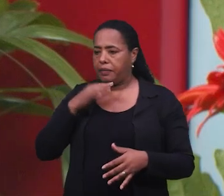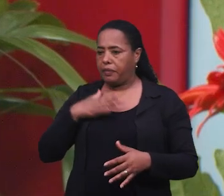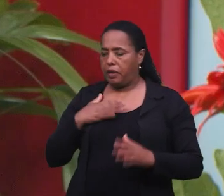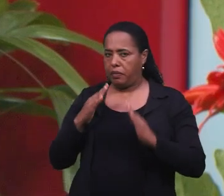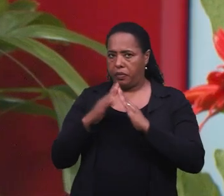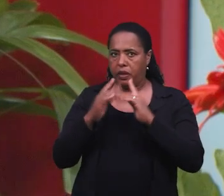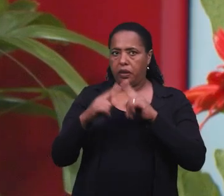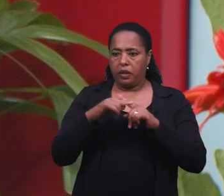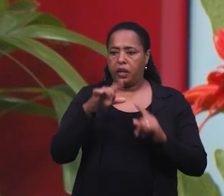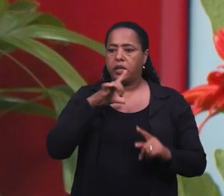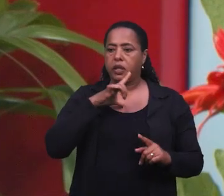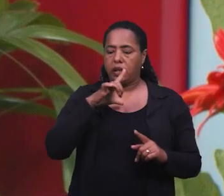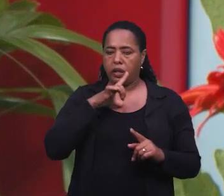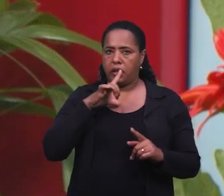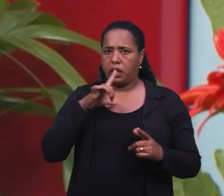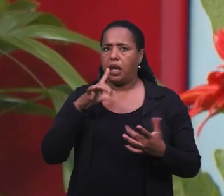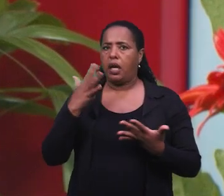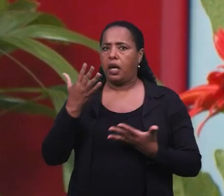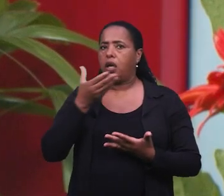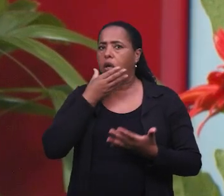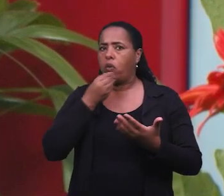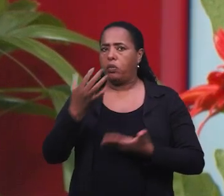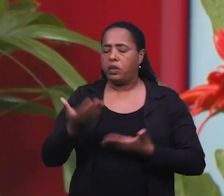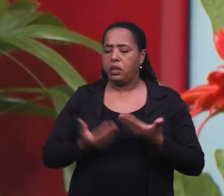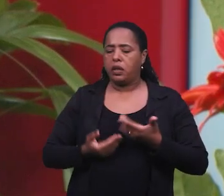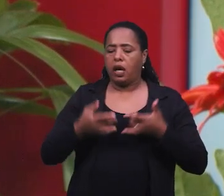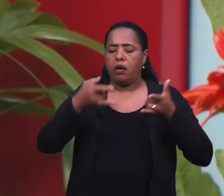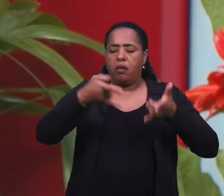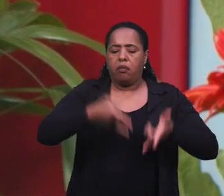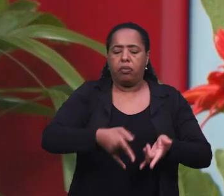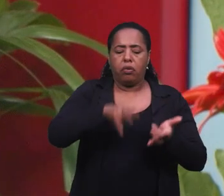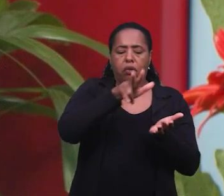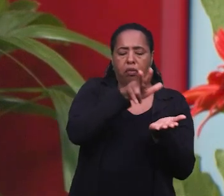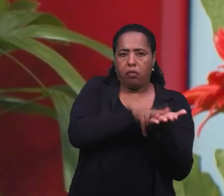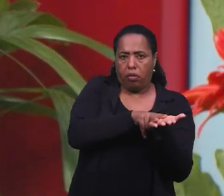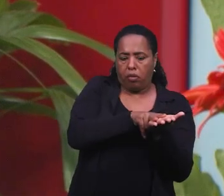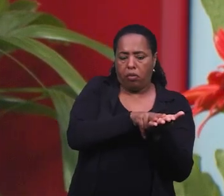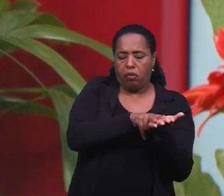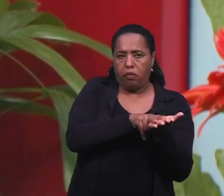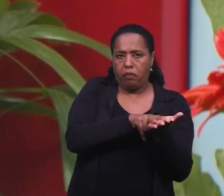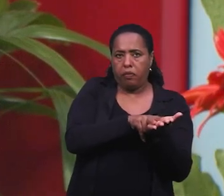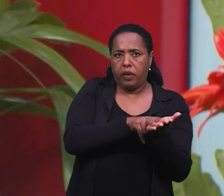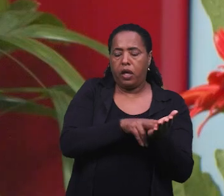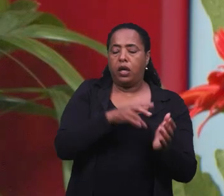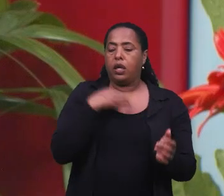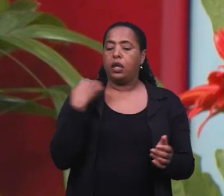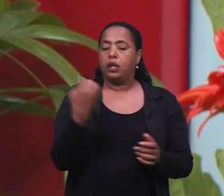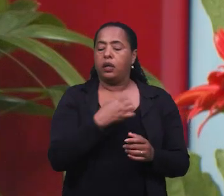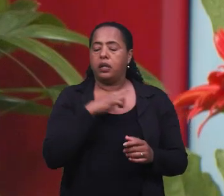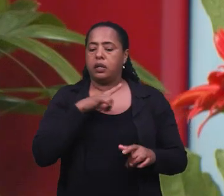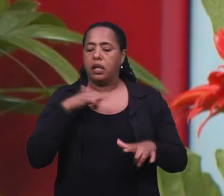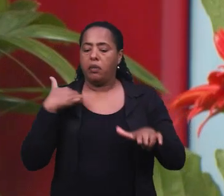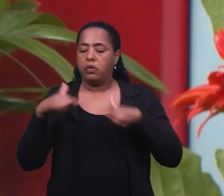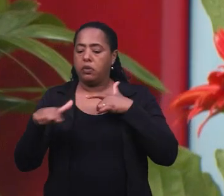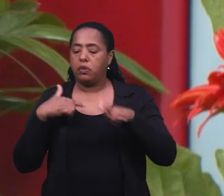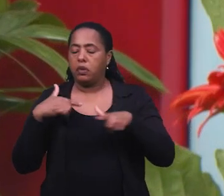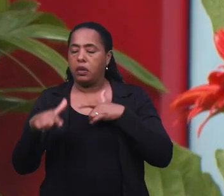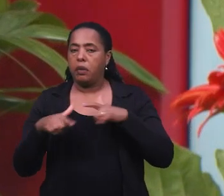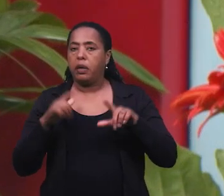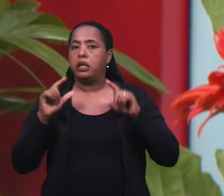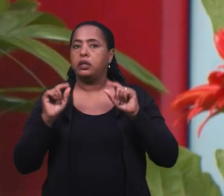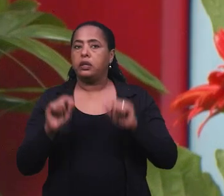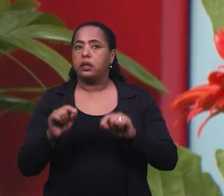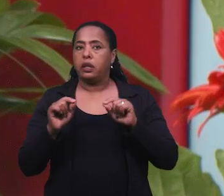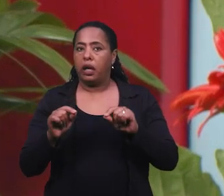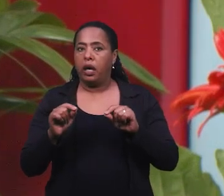que eles não podem estar esquecidos. Mas, na verdade, quando nós falamos de corpo, falamos de amor. Quem